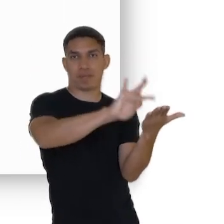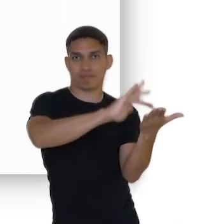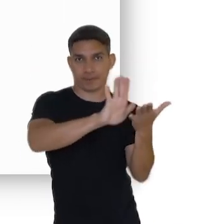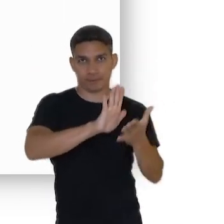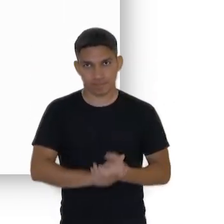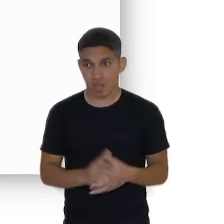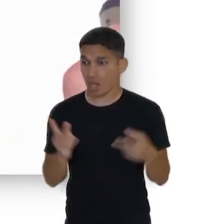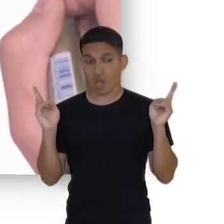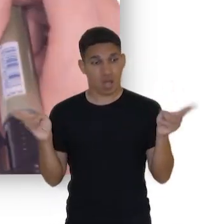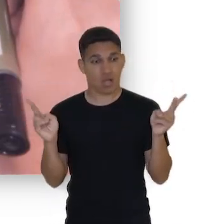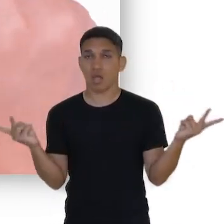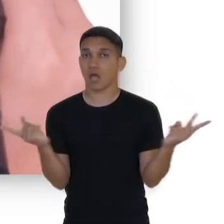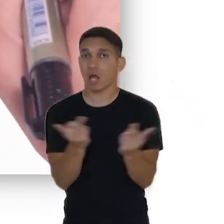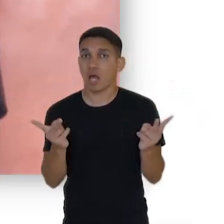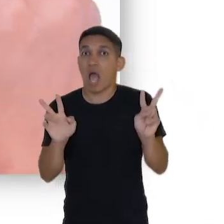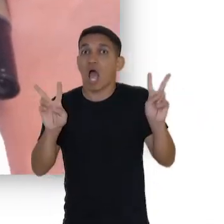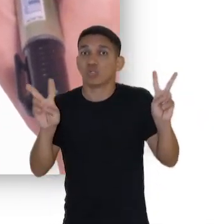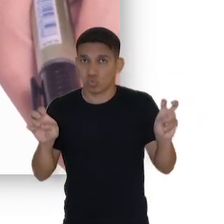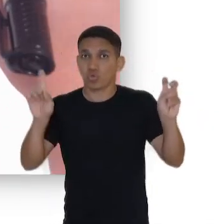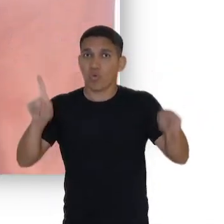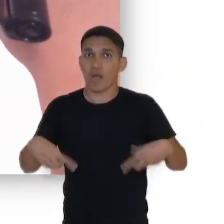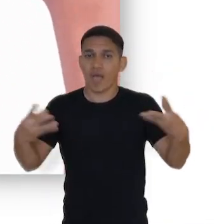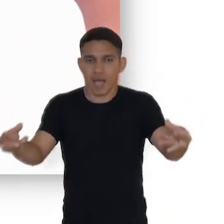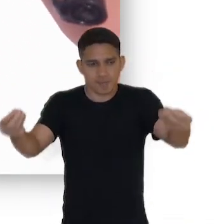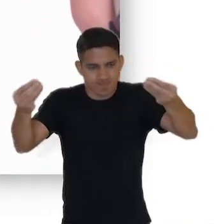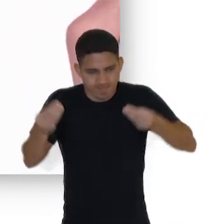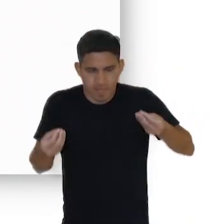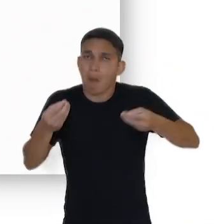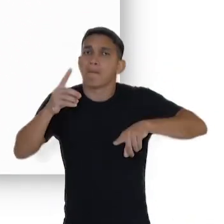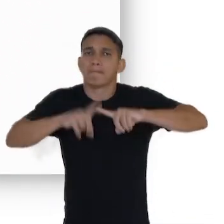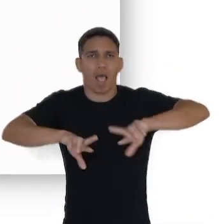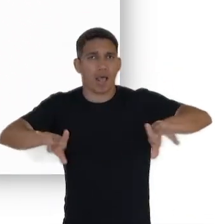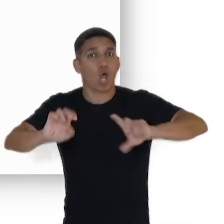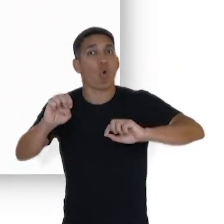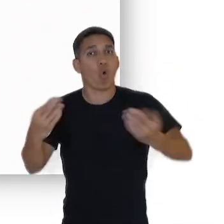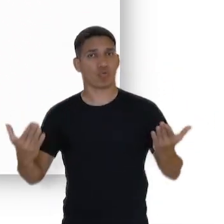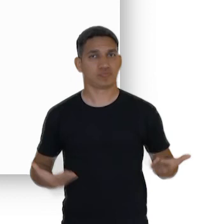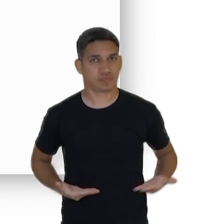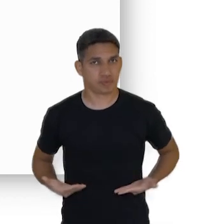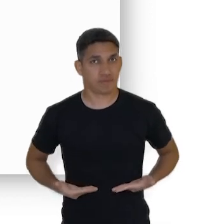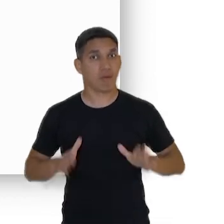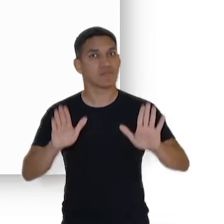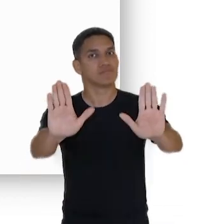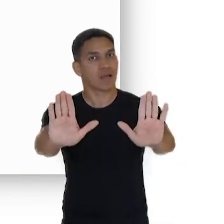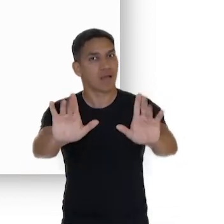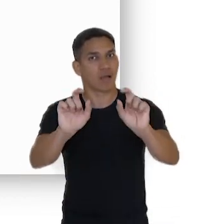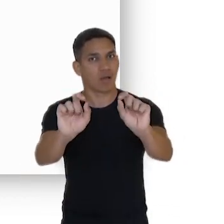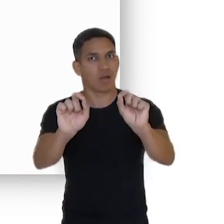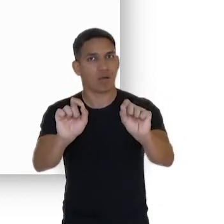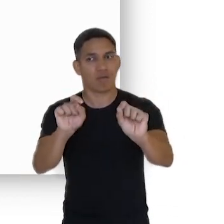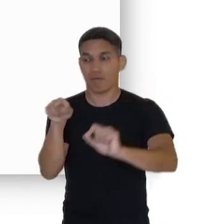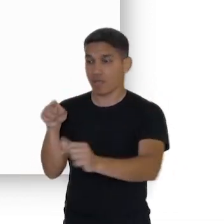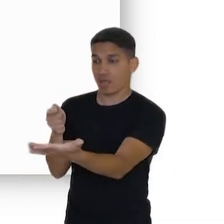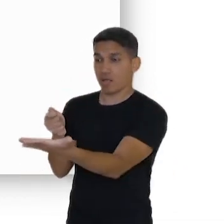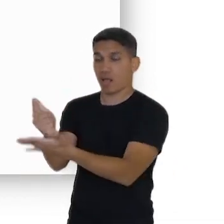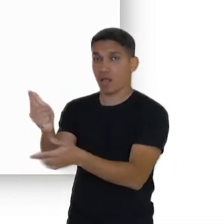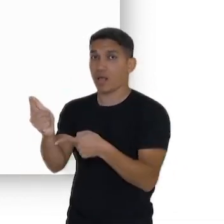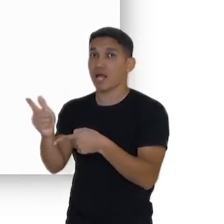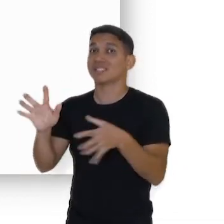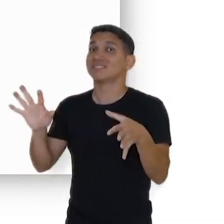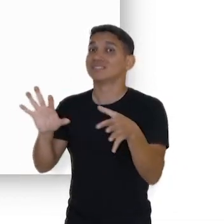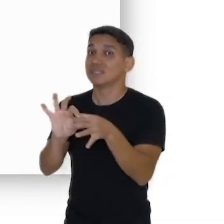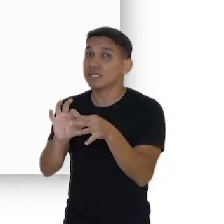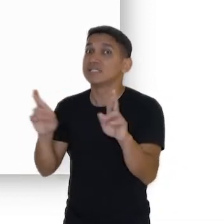consumo e o consumismo. Ambos se referem à aquisição de algum produto ou serviço. Entretanto,